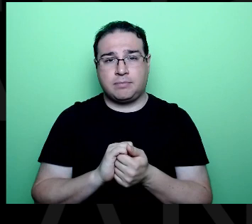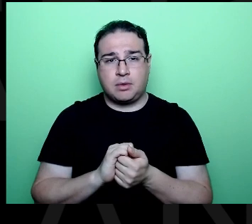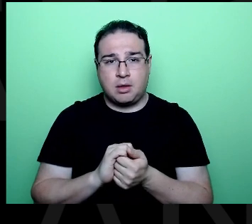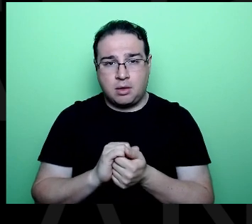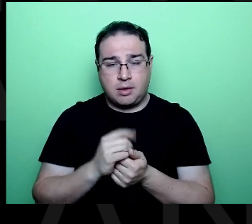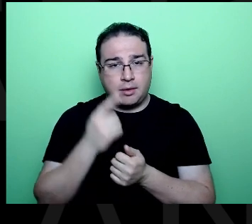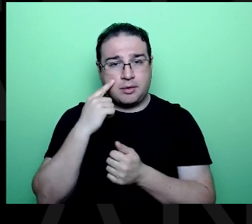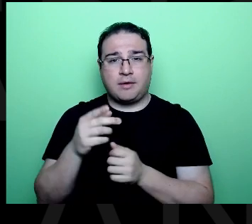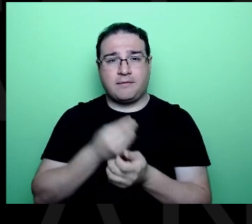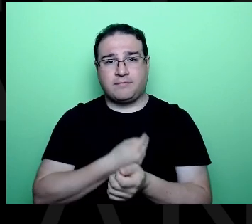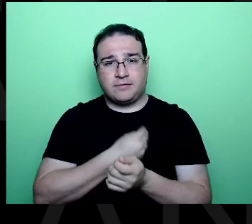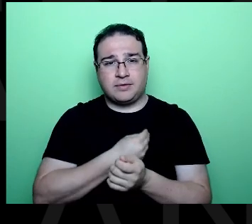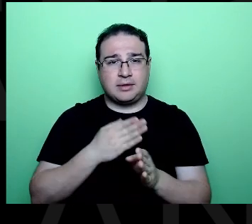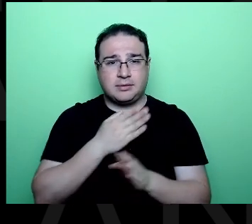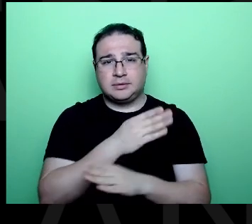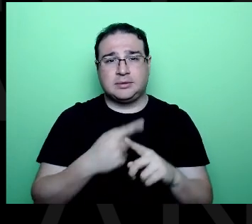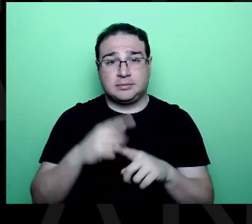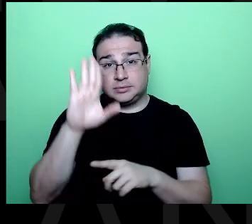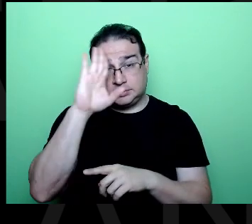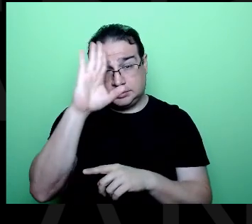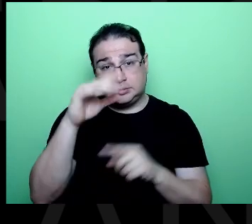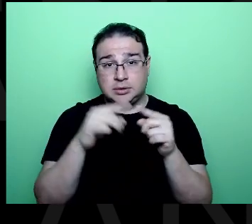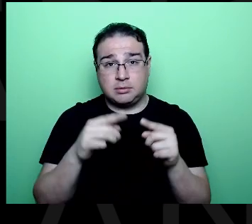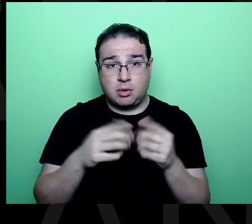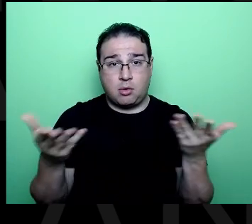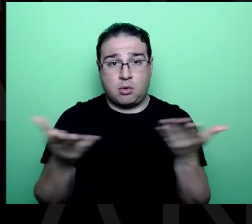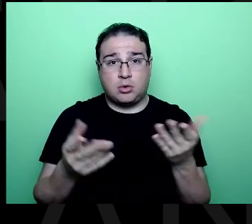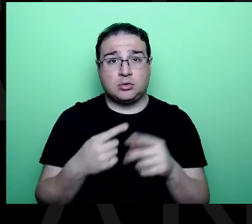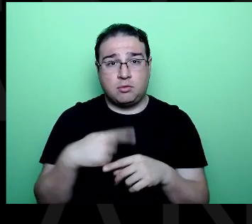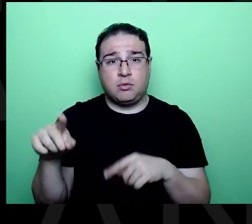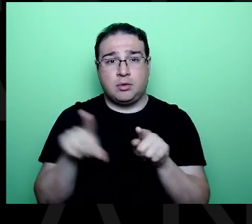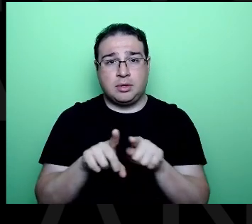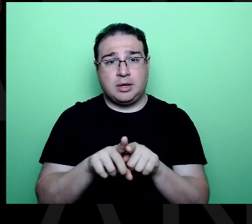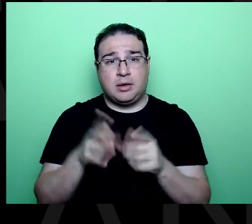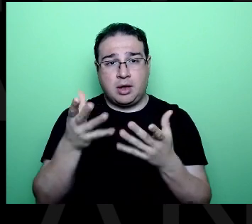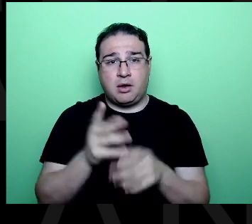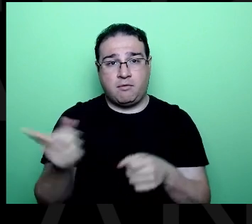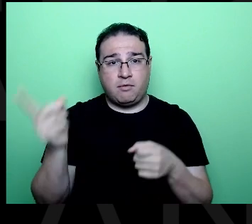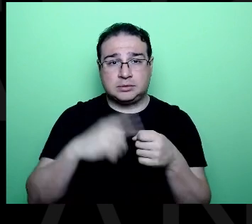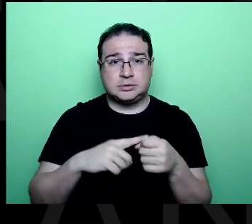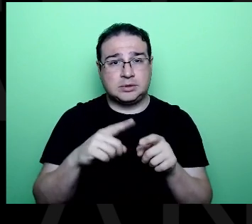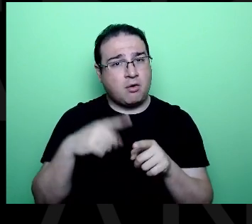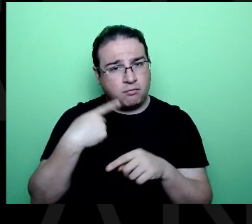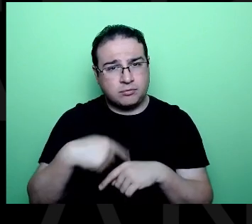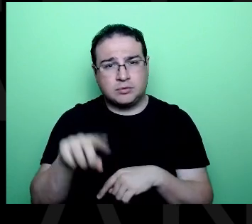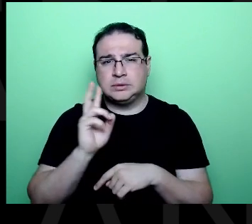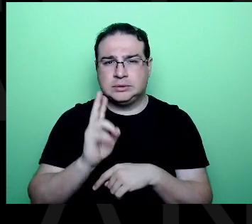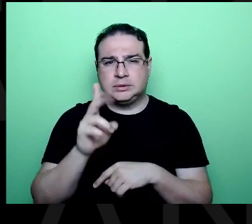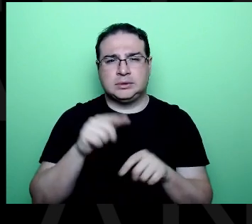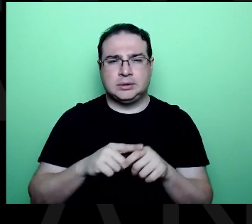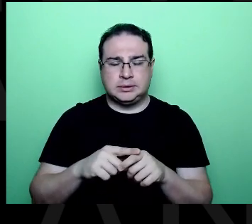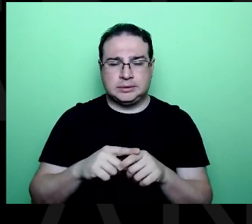cruzando vidas, e eu acho que, principalmente, eu vou, espero voltar logo, eu vou muito a